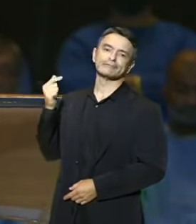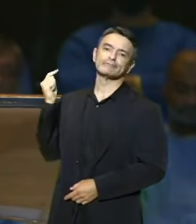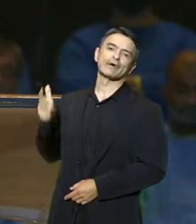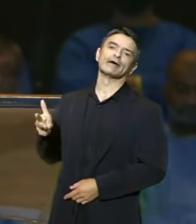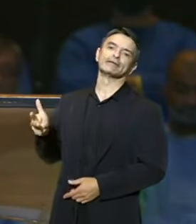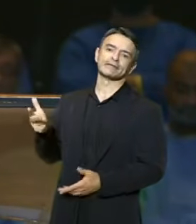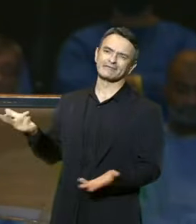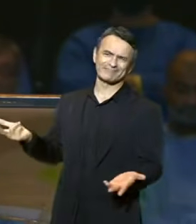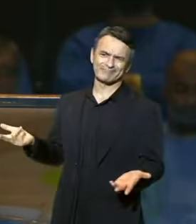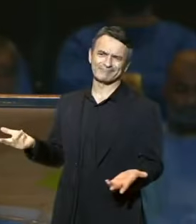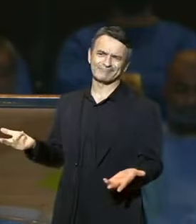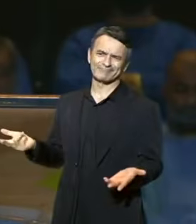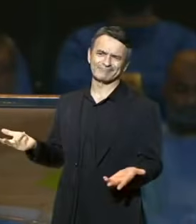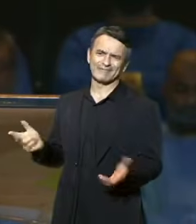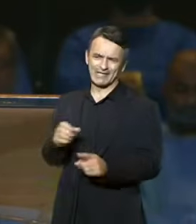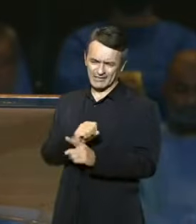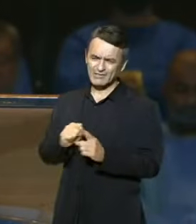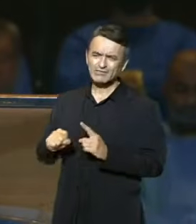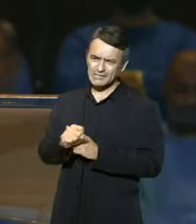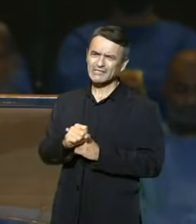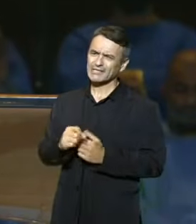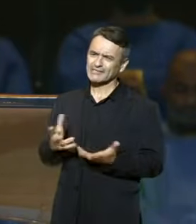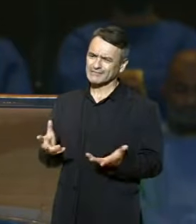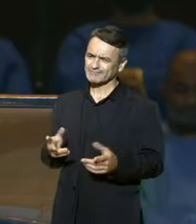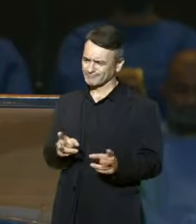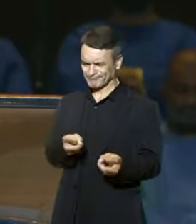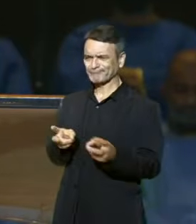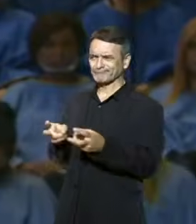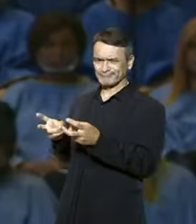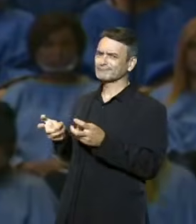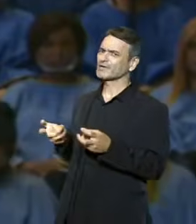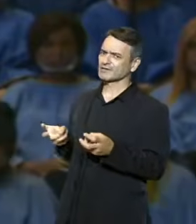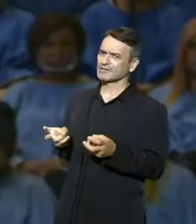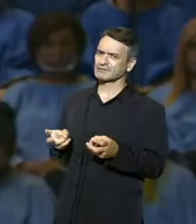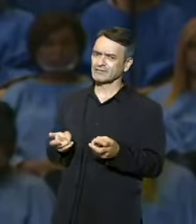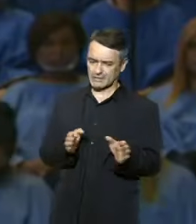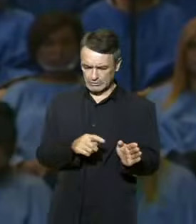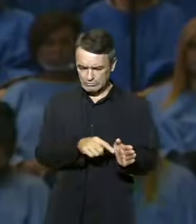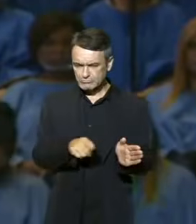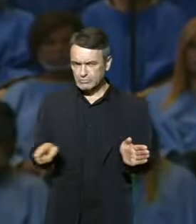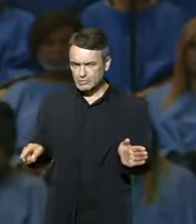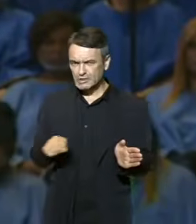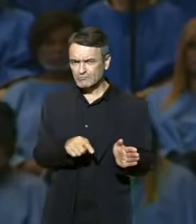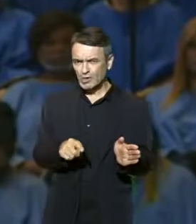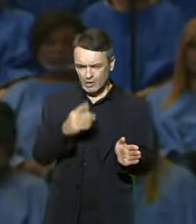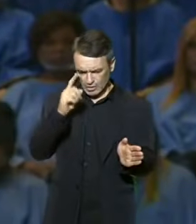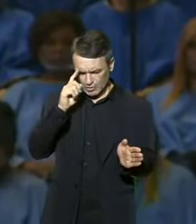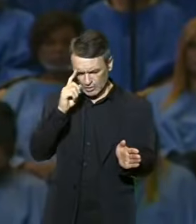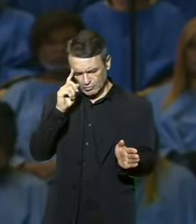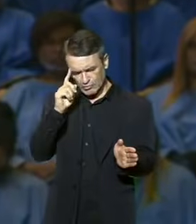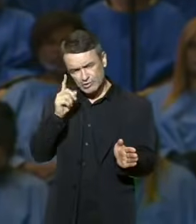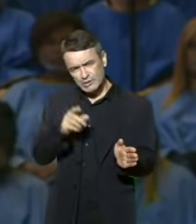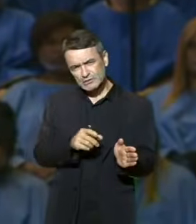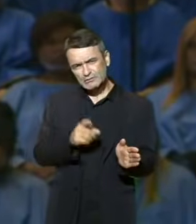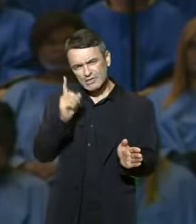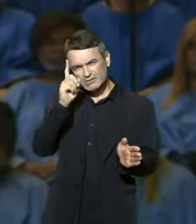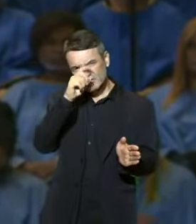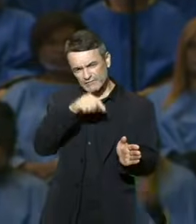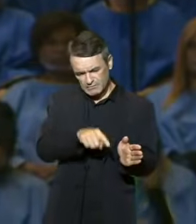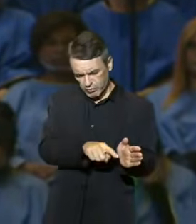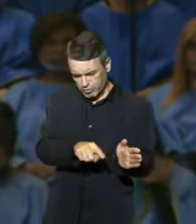sente. E aí eu estava estudando sobre os dias difíceis do deserto e me deparei com essa